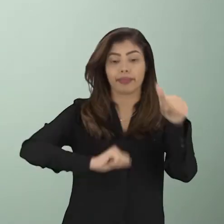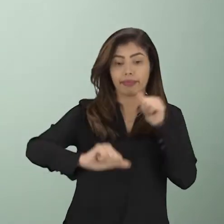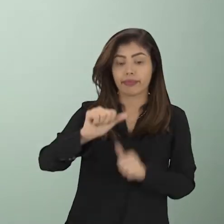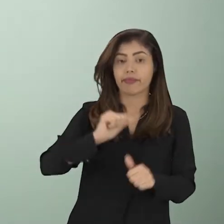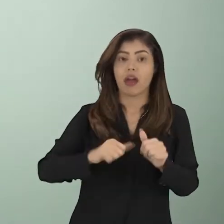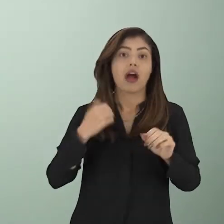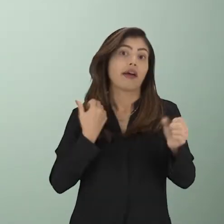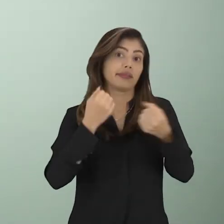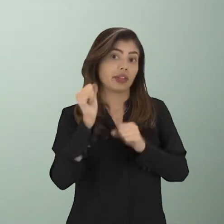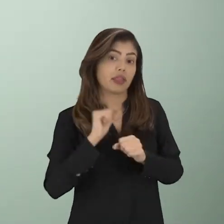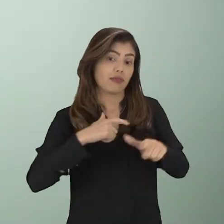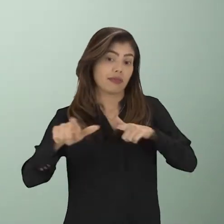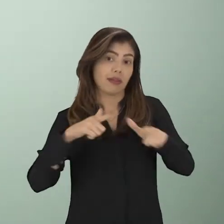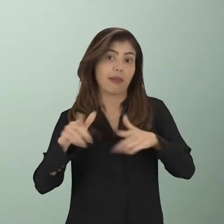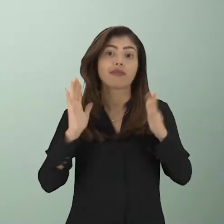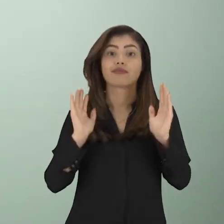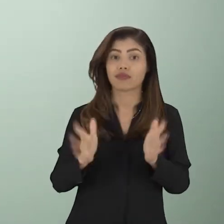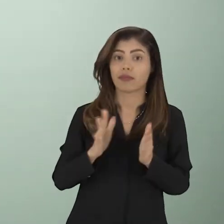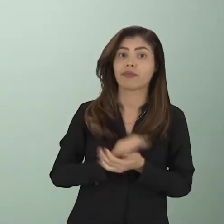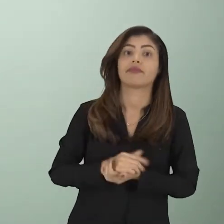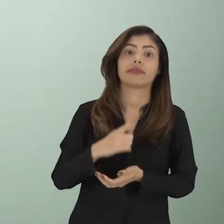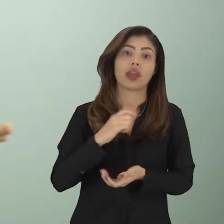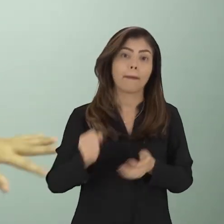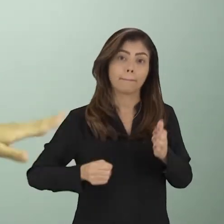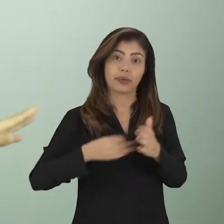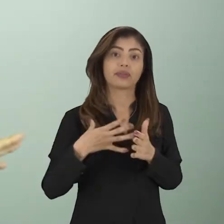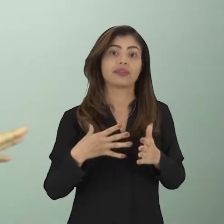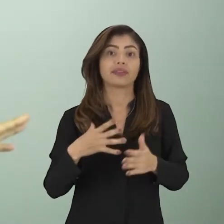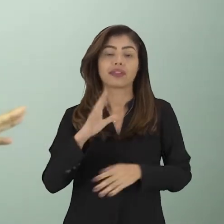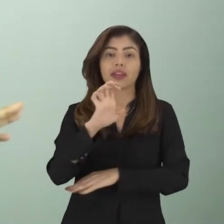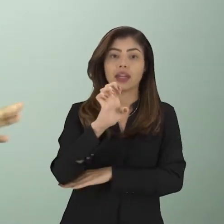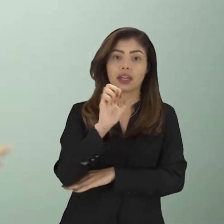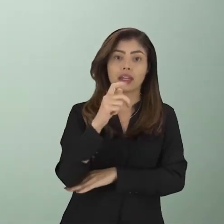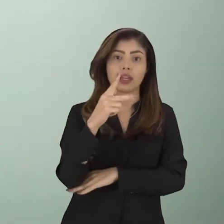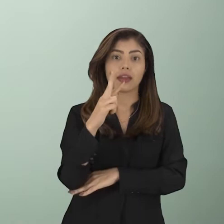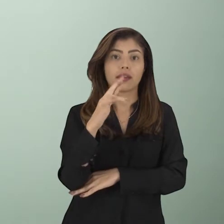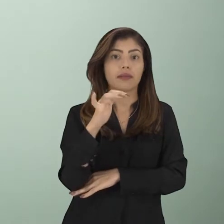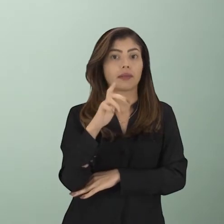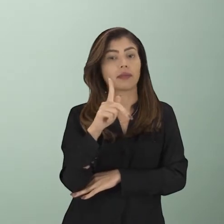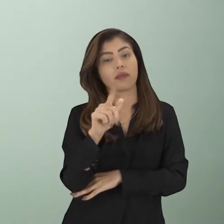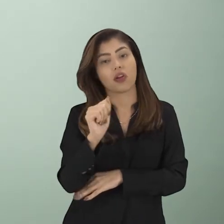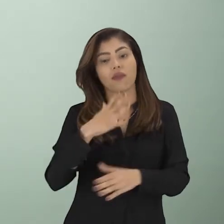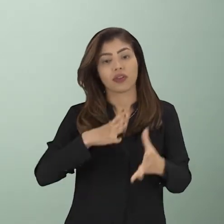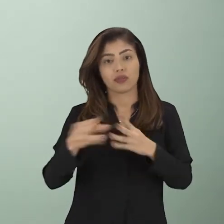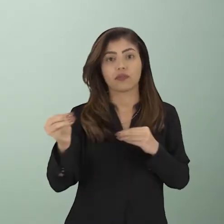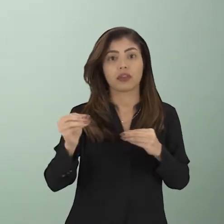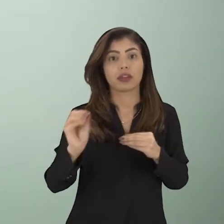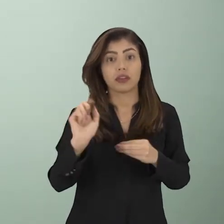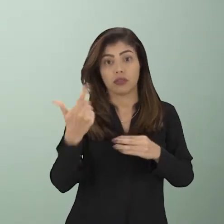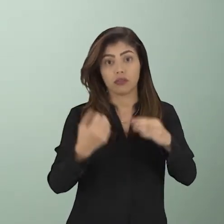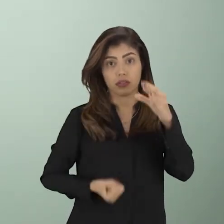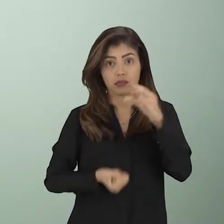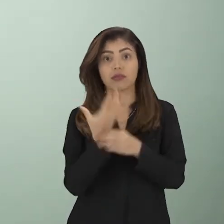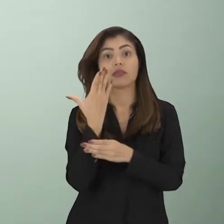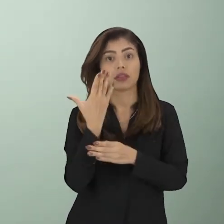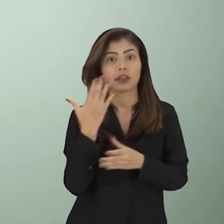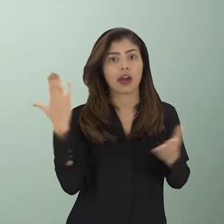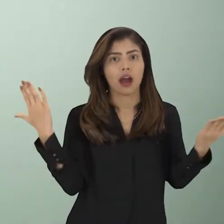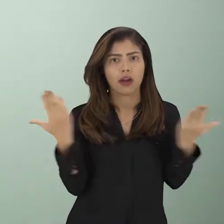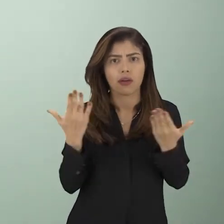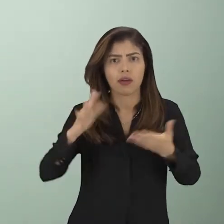trabalho, mudança nas relações de trabalho. Muitos empregos vão desaparecer e muitos vão surgir. Agora,